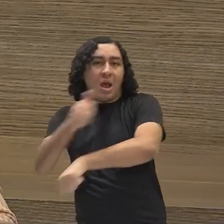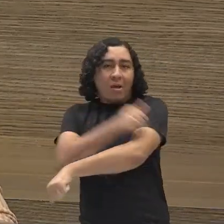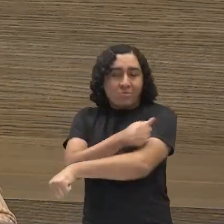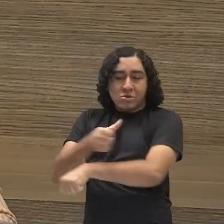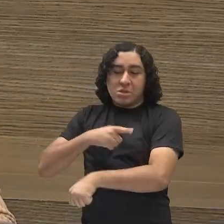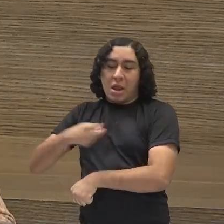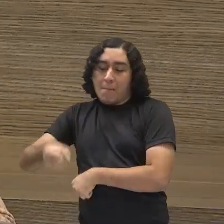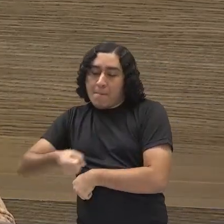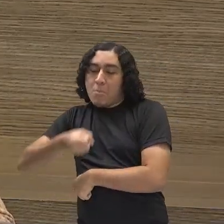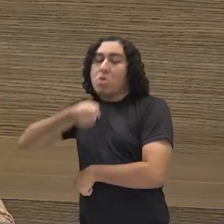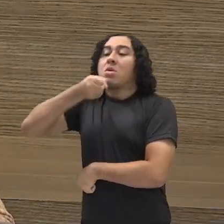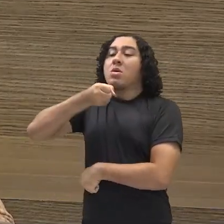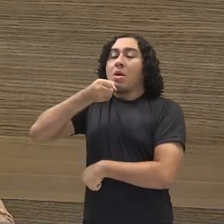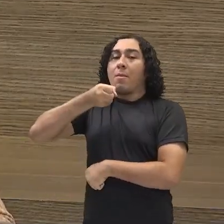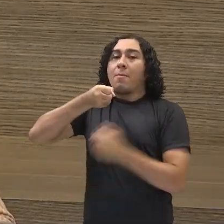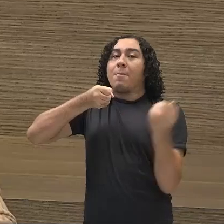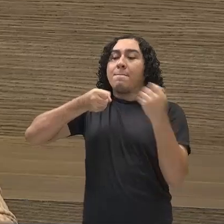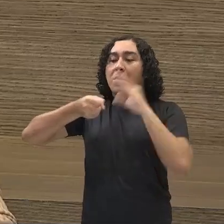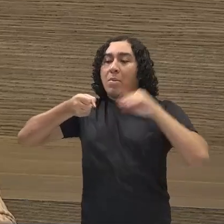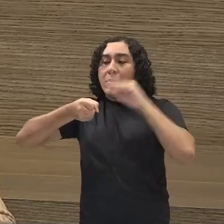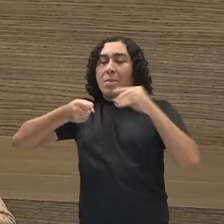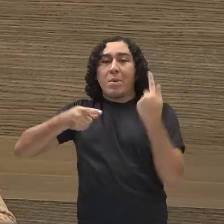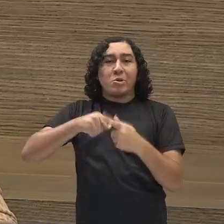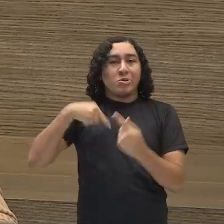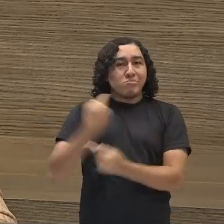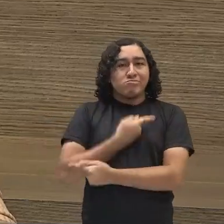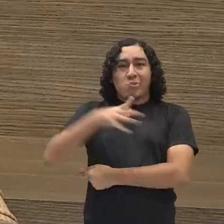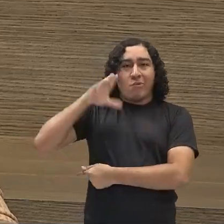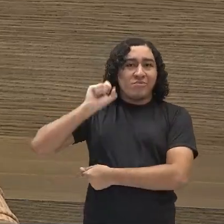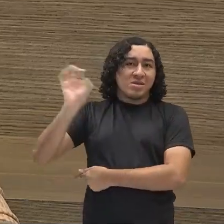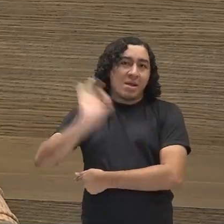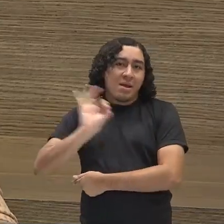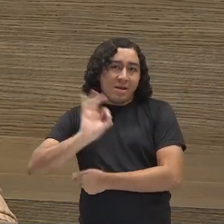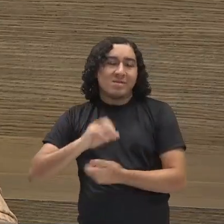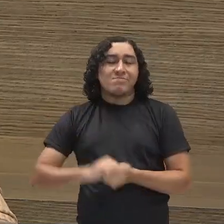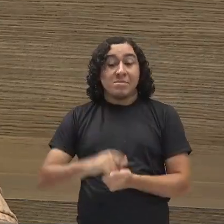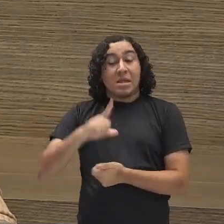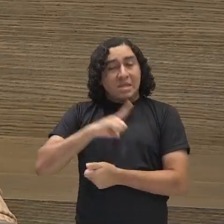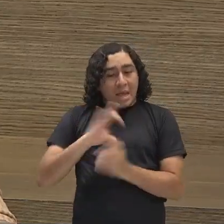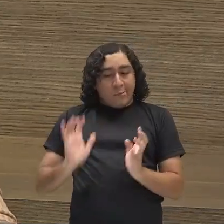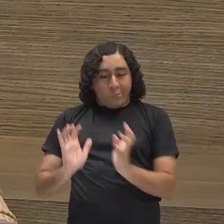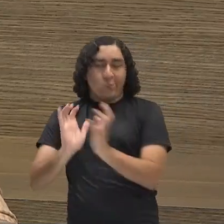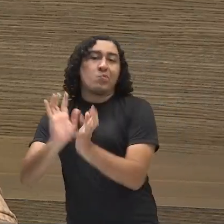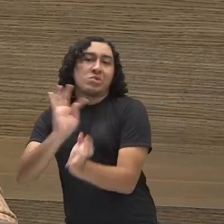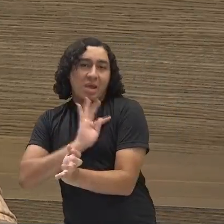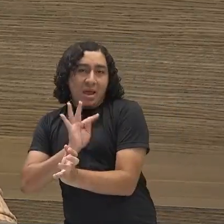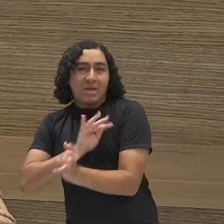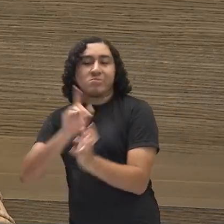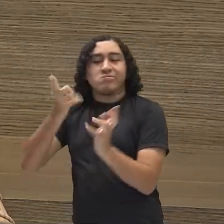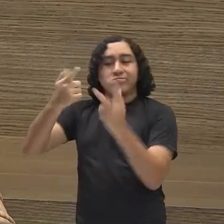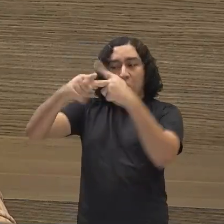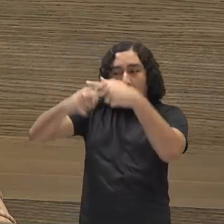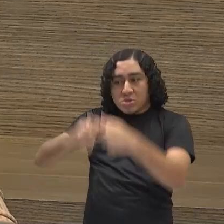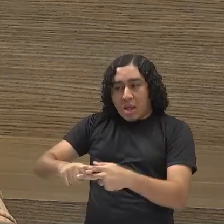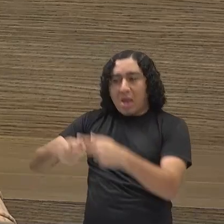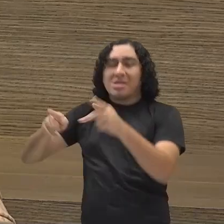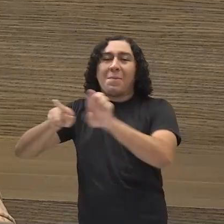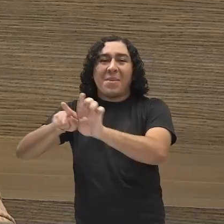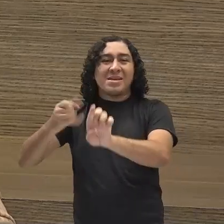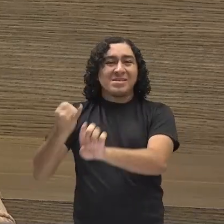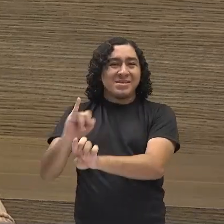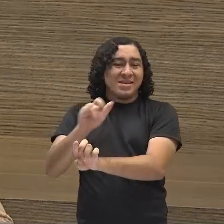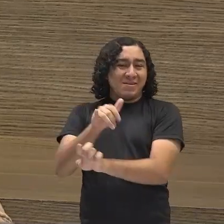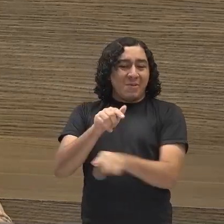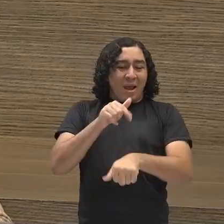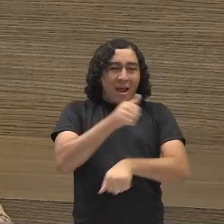a gente não conseguiu ouvir aqui. Por mais que a gente tenha uma equipe técnica que dê um ganho no áudio, quando o microfone está muito